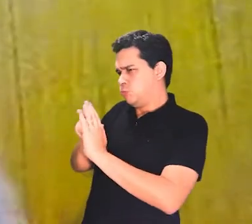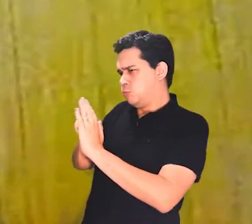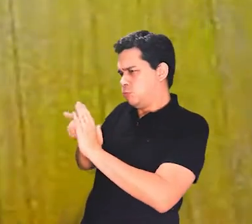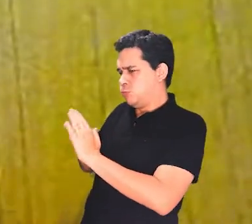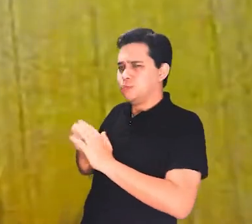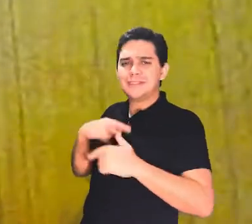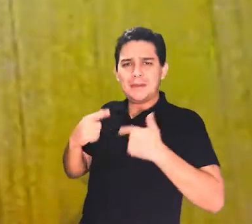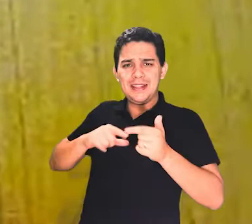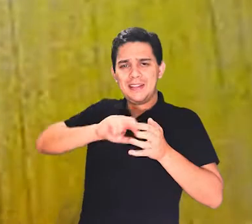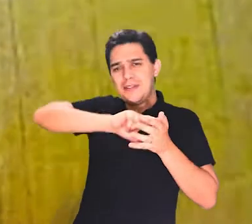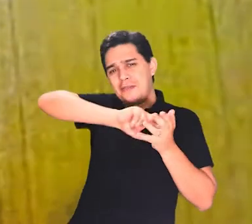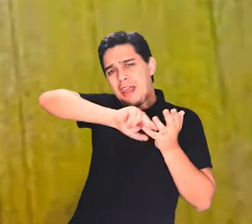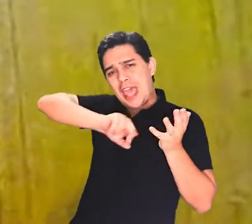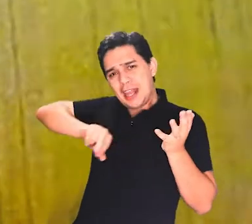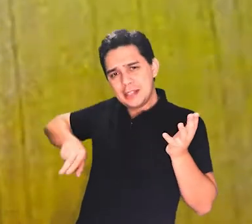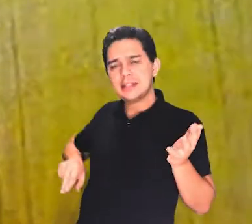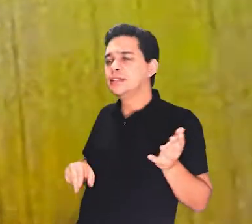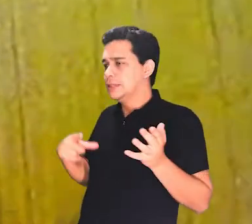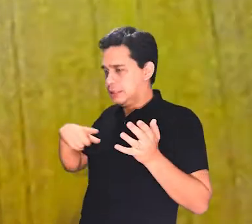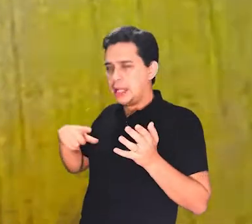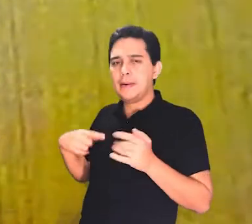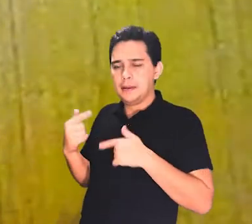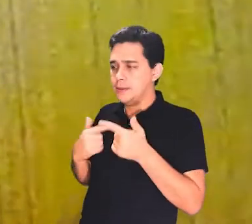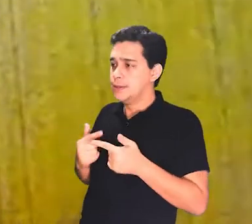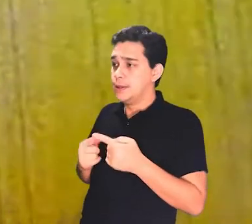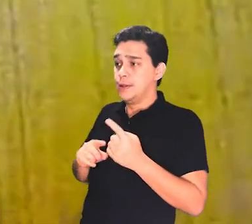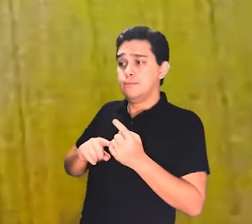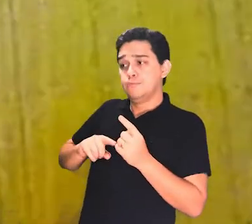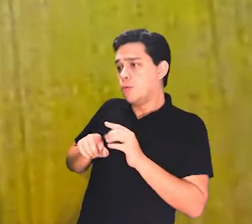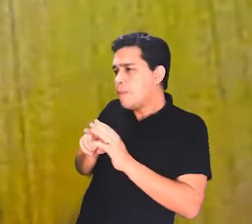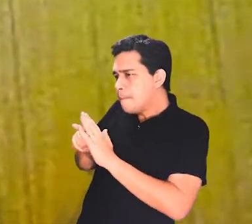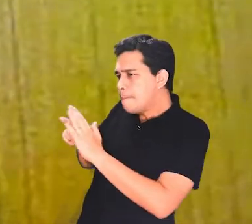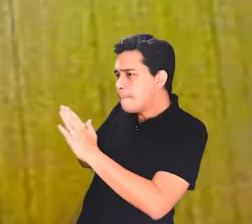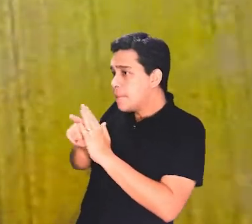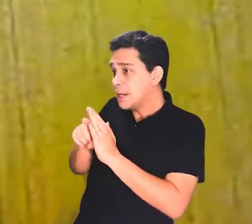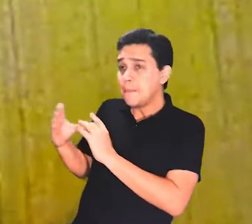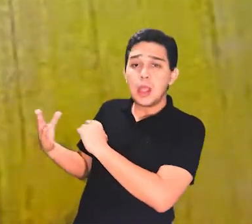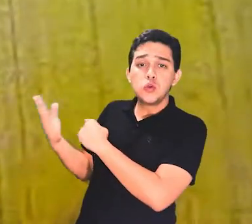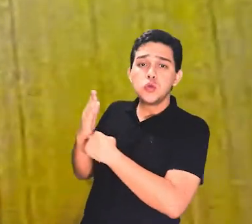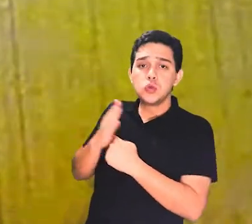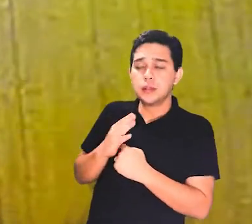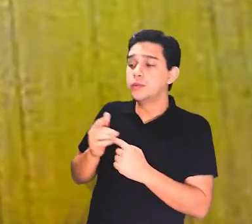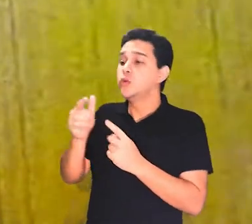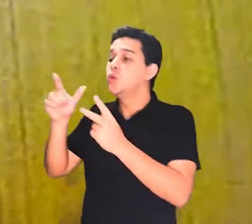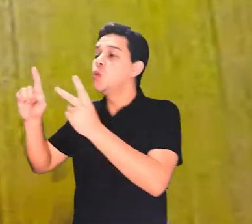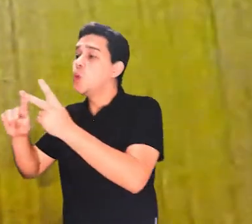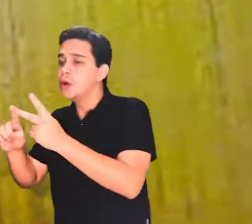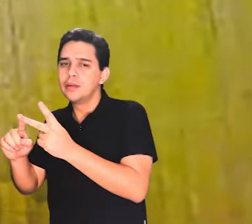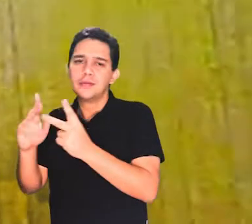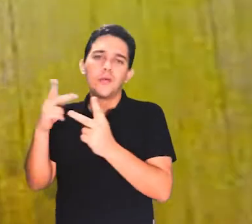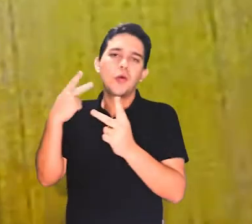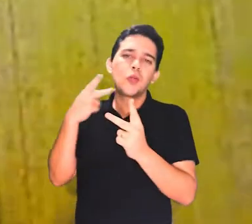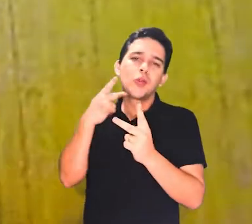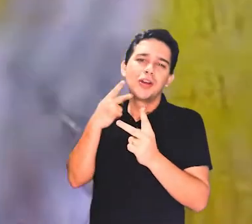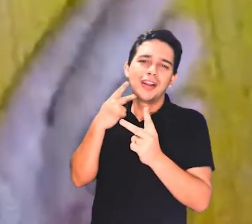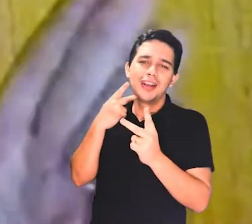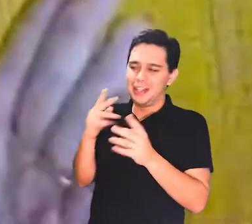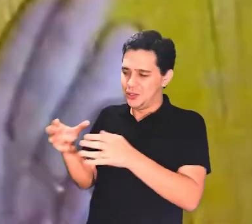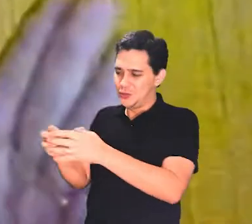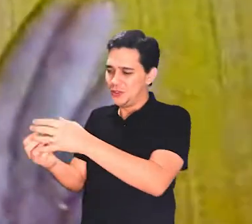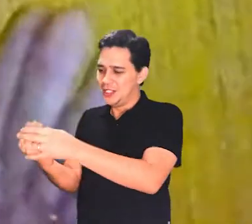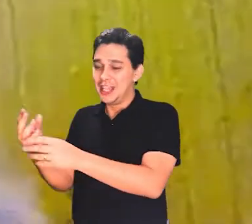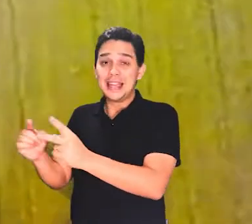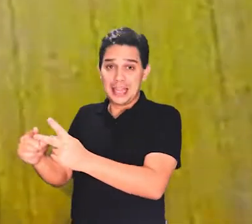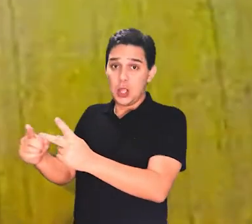atribuições. Ter agora um promotor que possa ajudá-lo no procedimento individual de cada um desses acolhidos, seja da saúde mental, seja